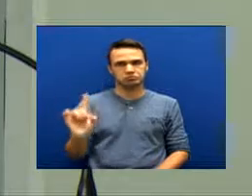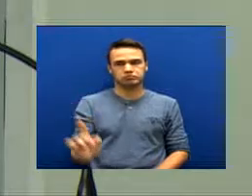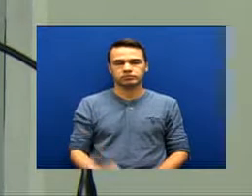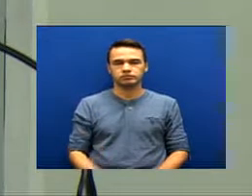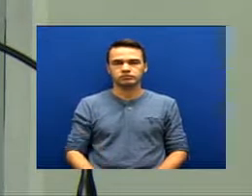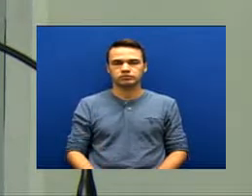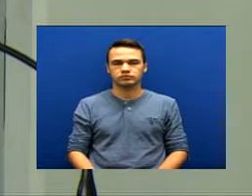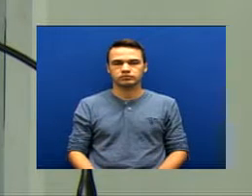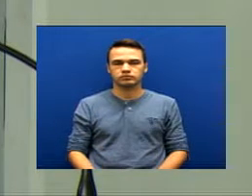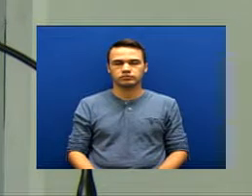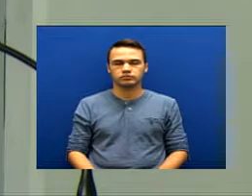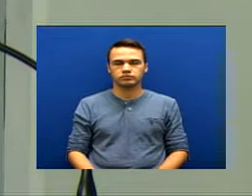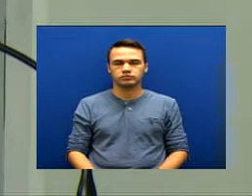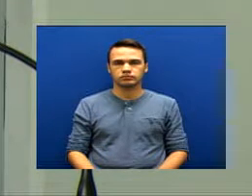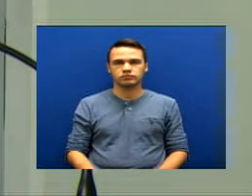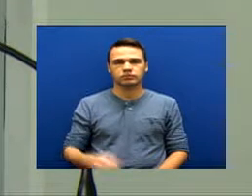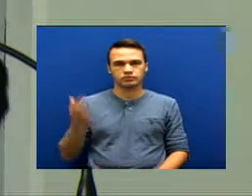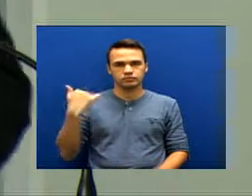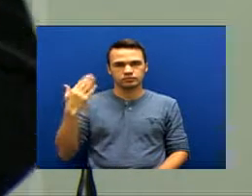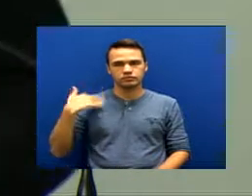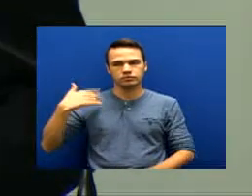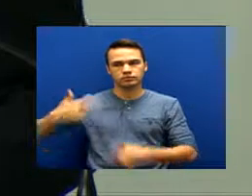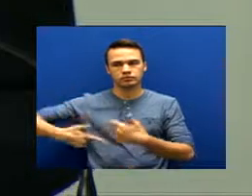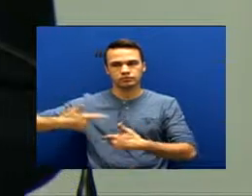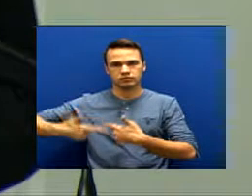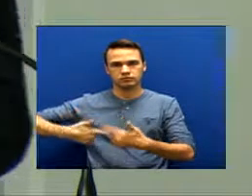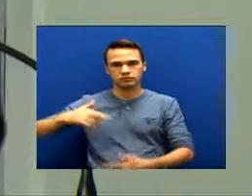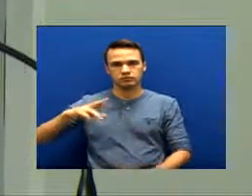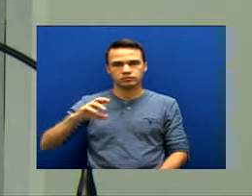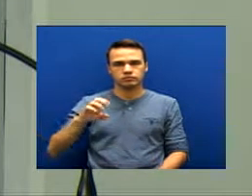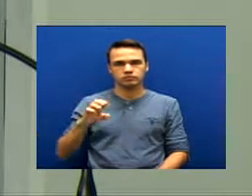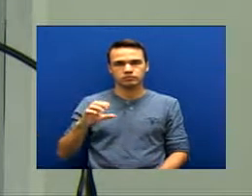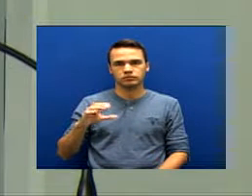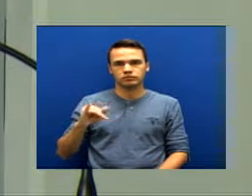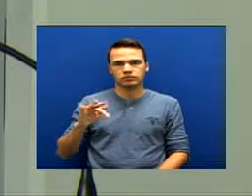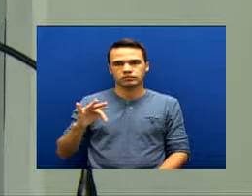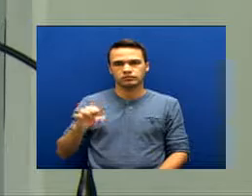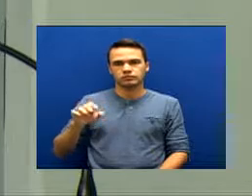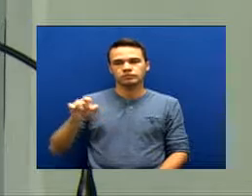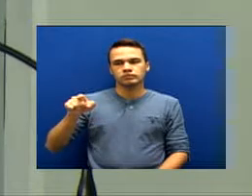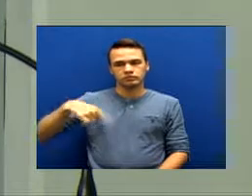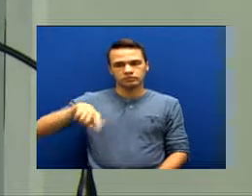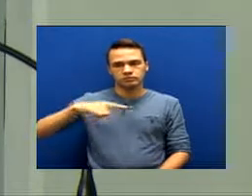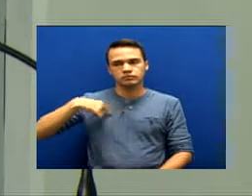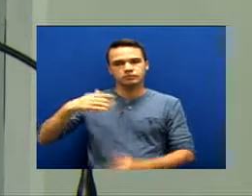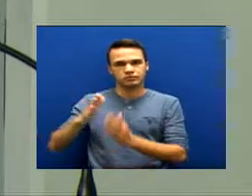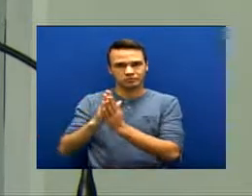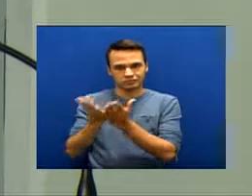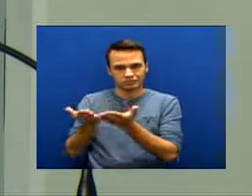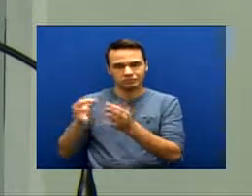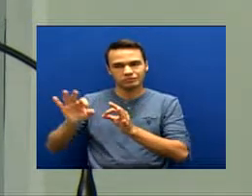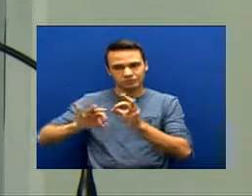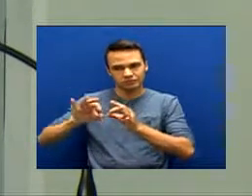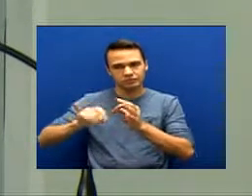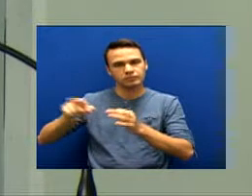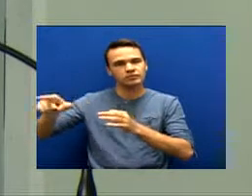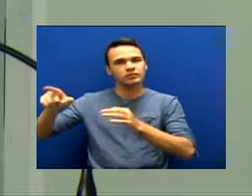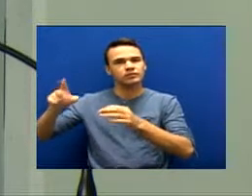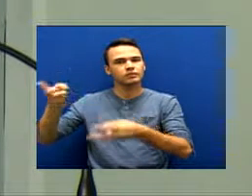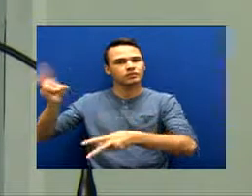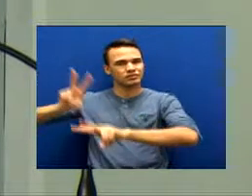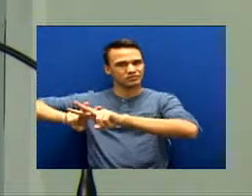É importante, amados, destacar que Ele é Deus e continuará sendo Deus. Mas a grande diferença faz nessa relação entre nós e